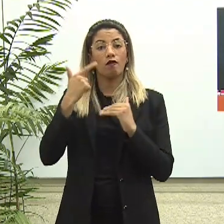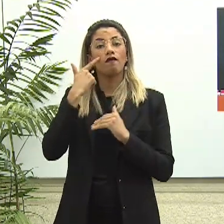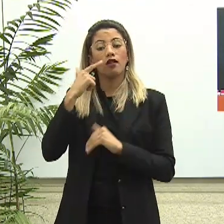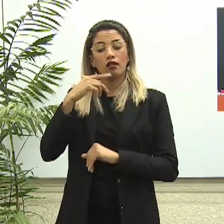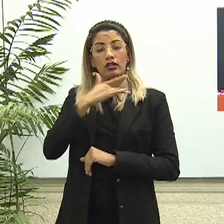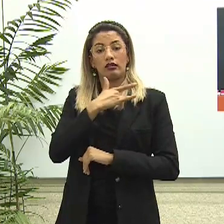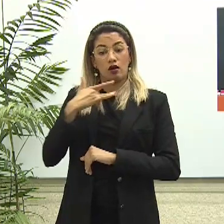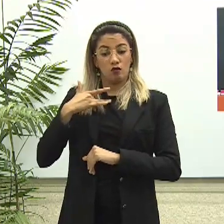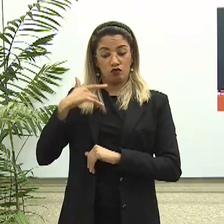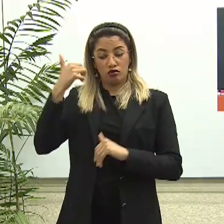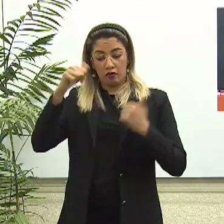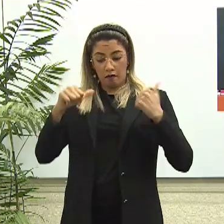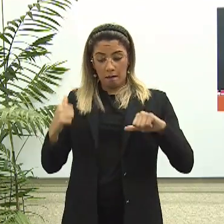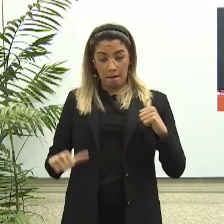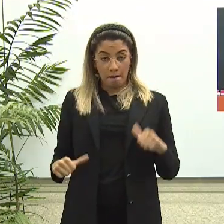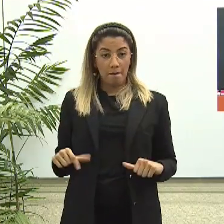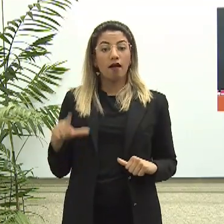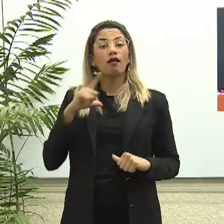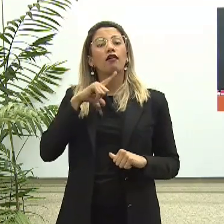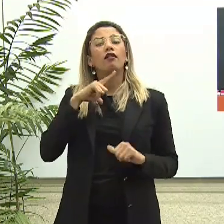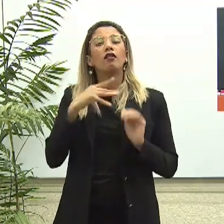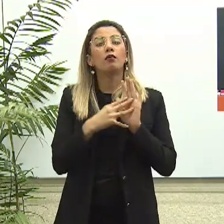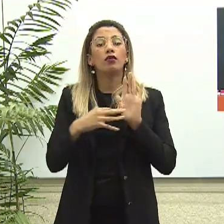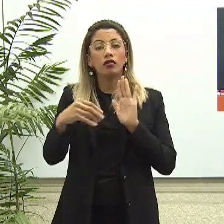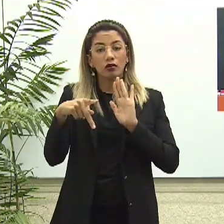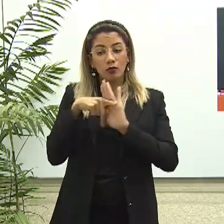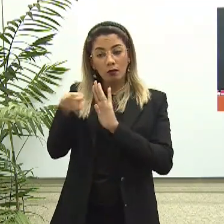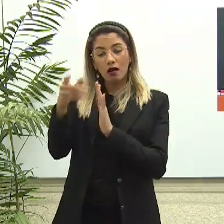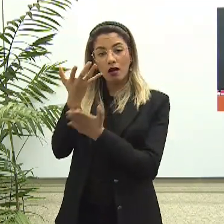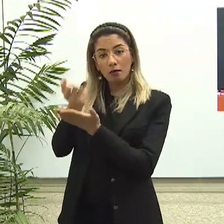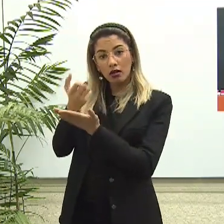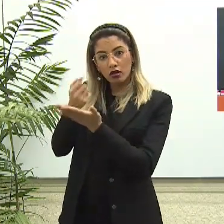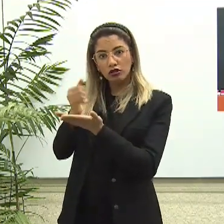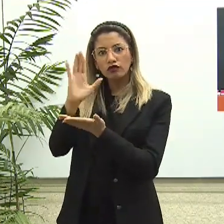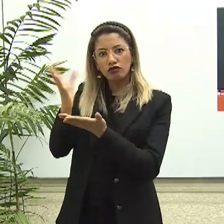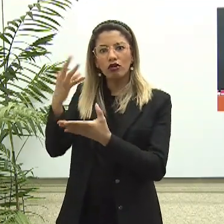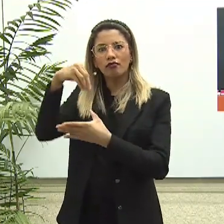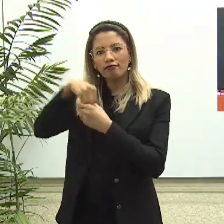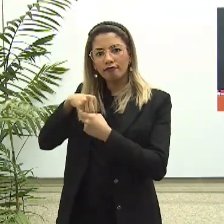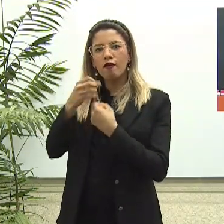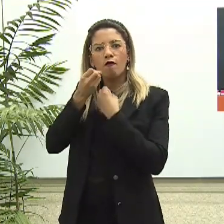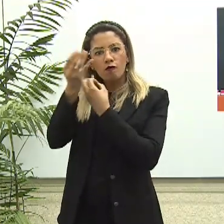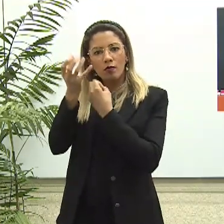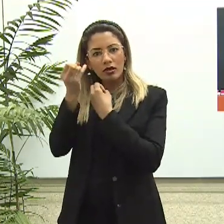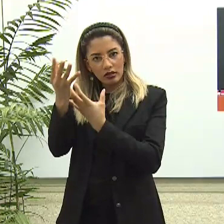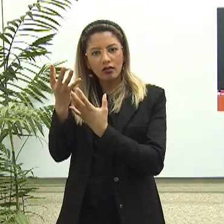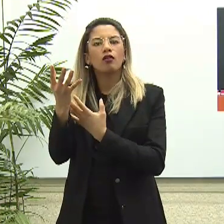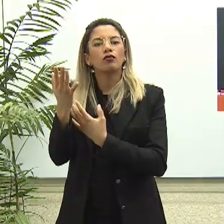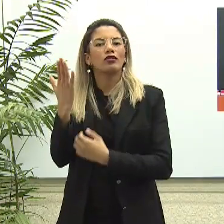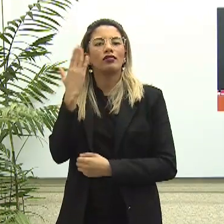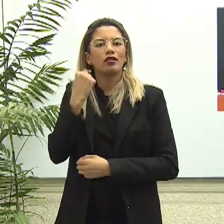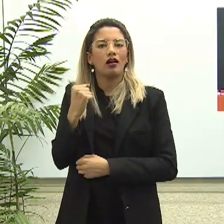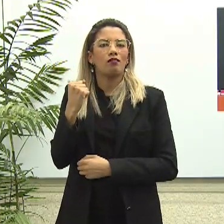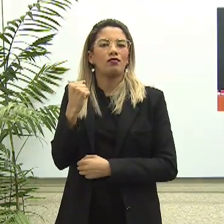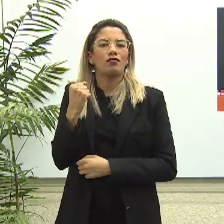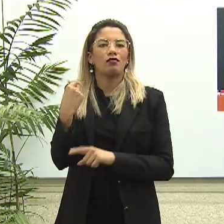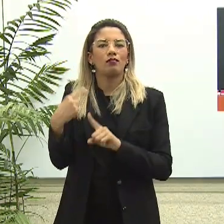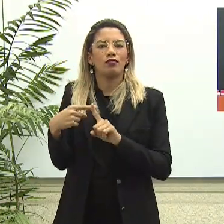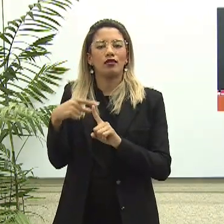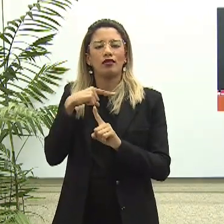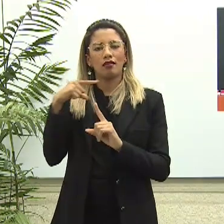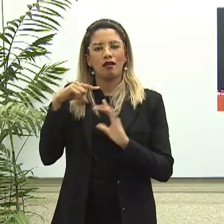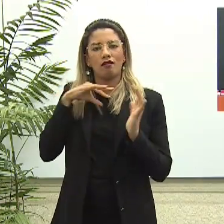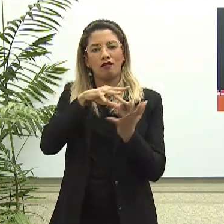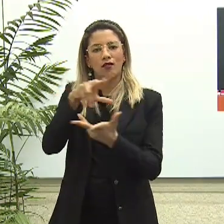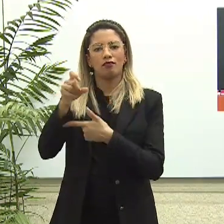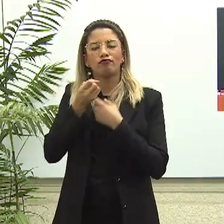em um modelo que treinou aquele aplicativo para dar um diagnóstico a partir da experiência do Norte Global não sei se